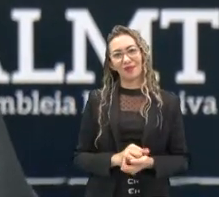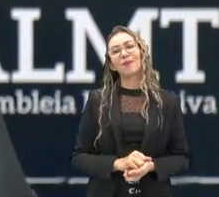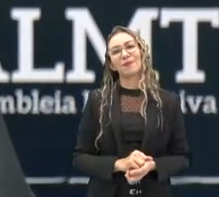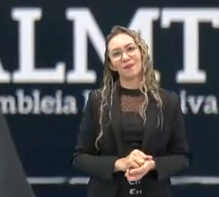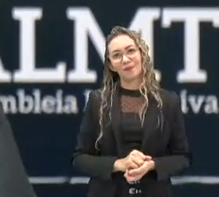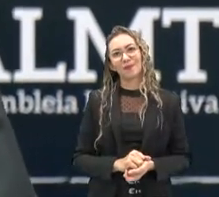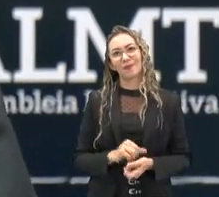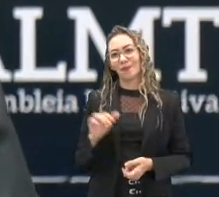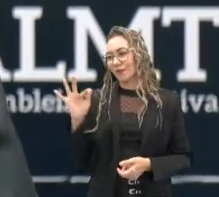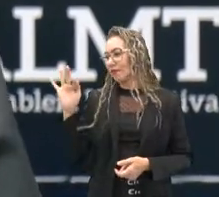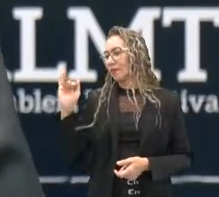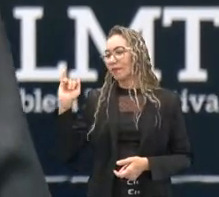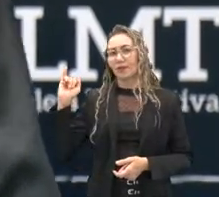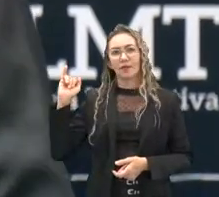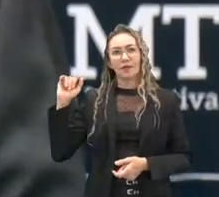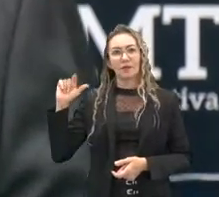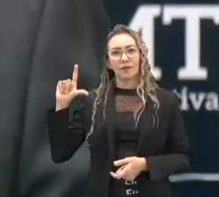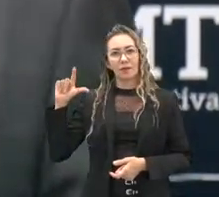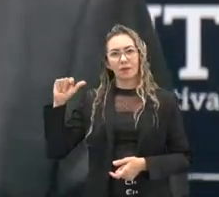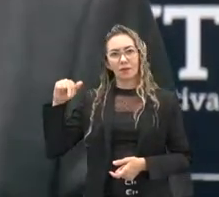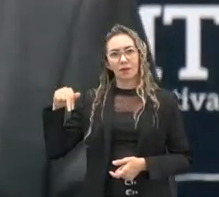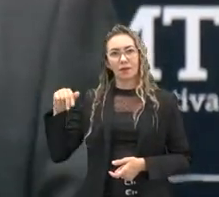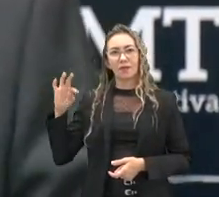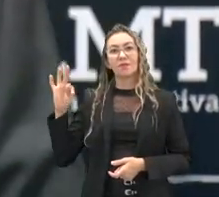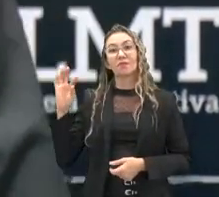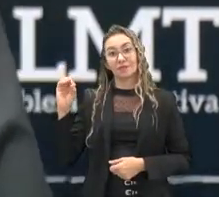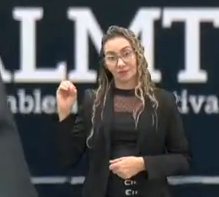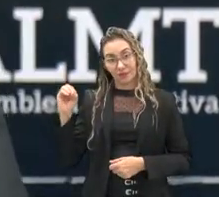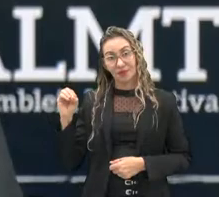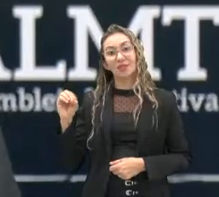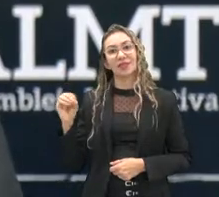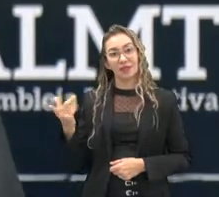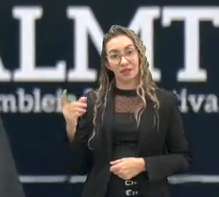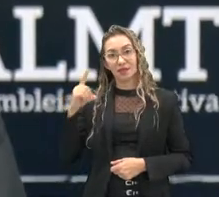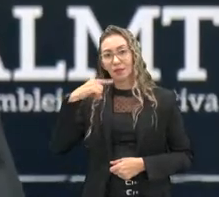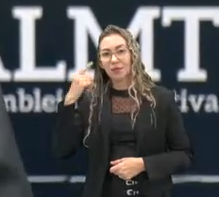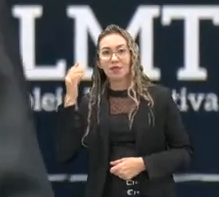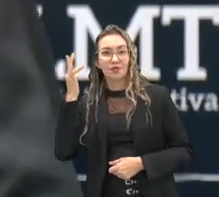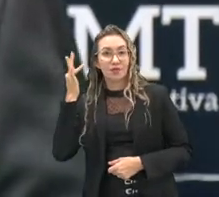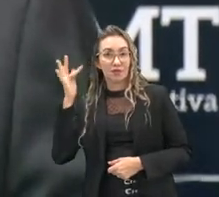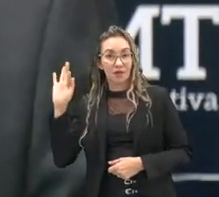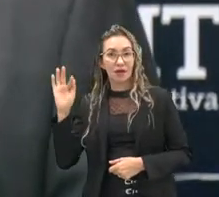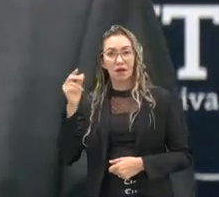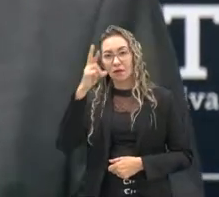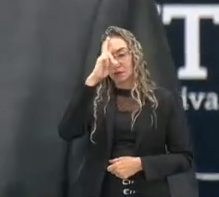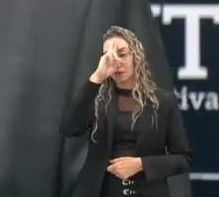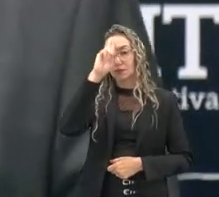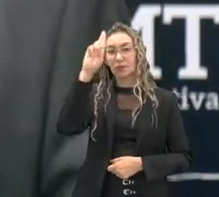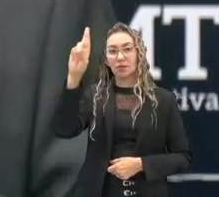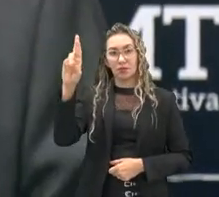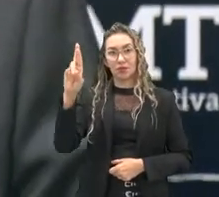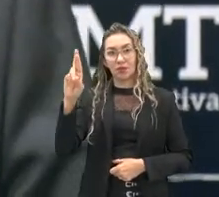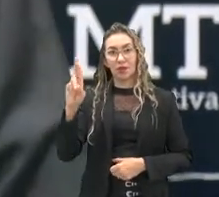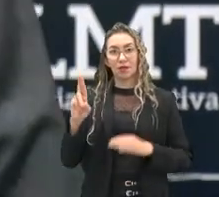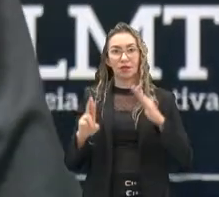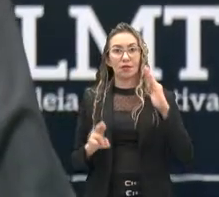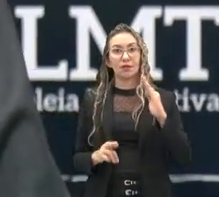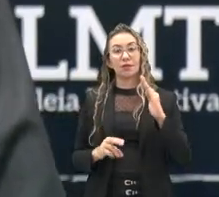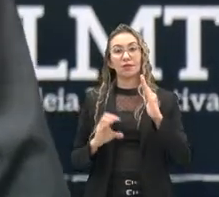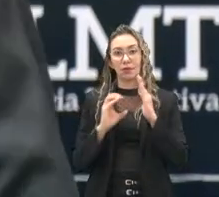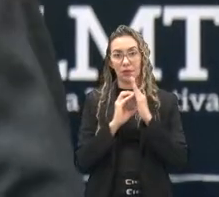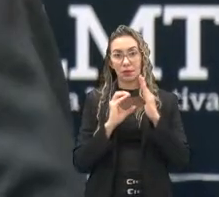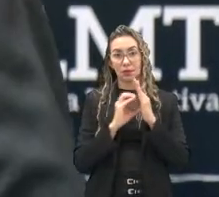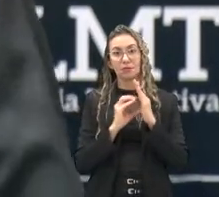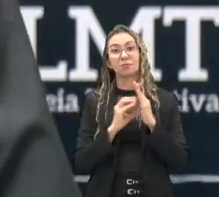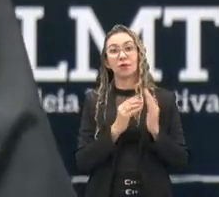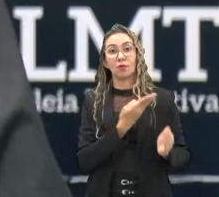prezado estimado amigo Fábio Garcia, deputado federal, chefe da Casa Civil do governo do nosso estado, neste ato